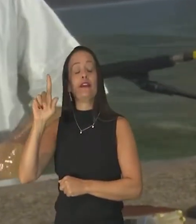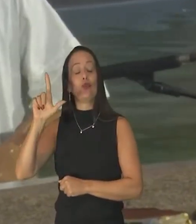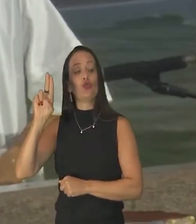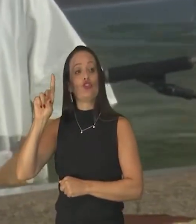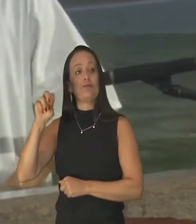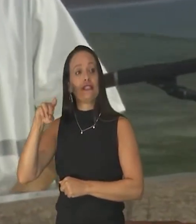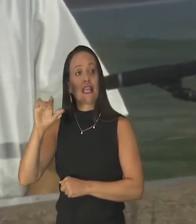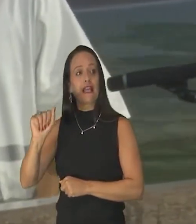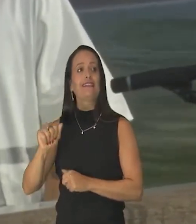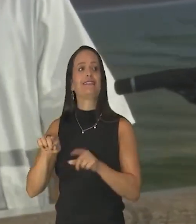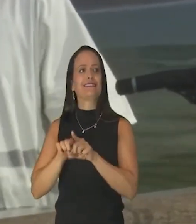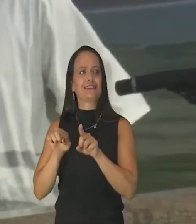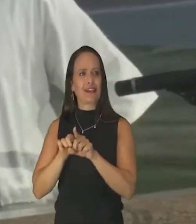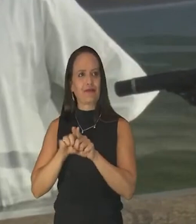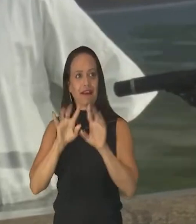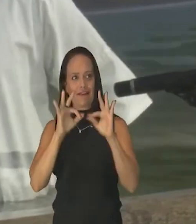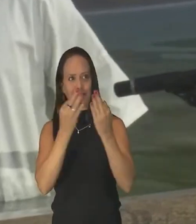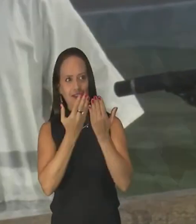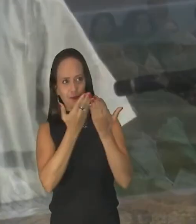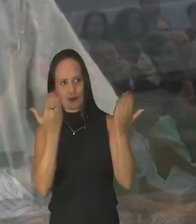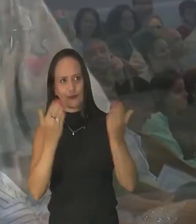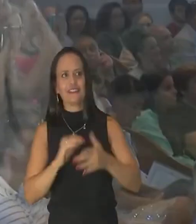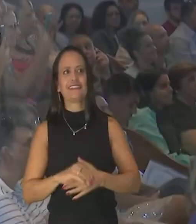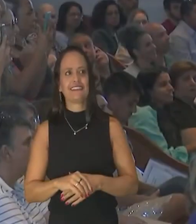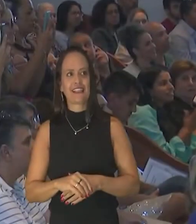aqui os convidados do Luca,